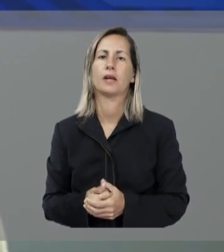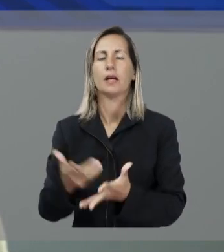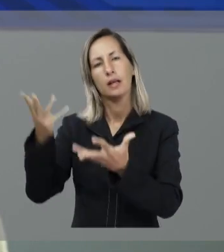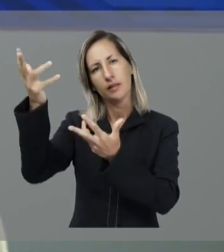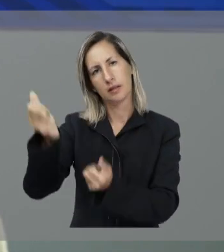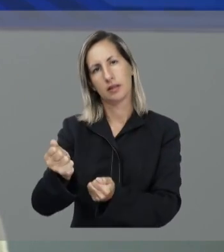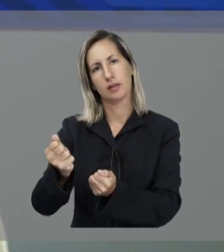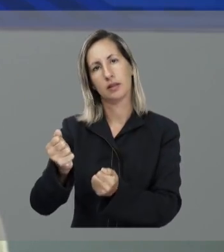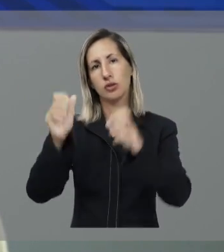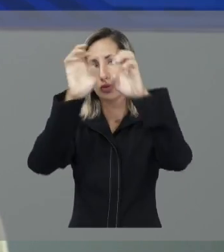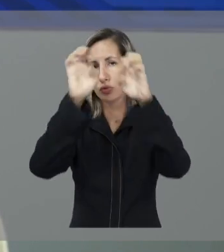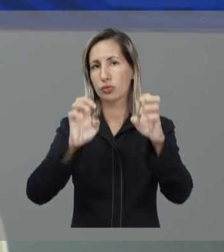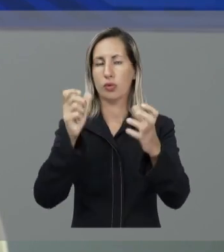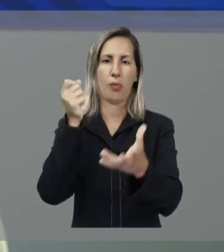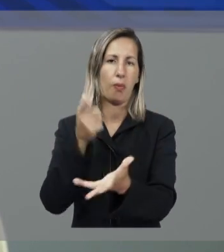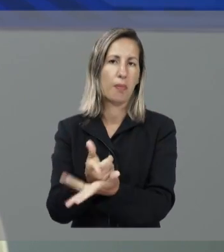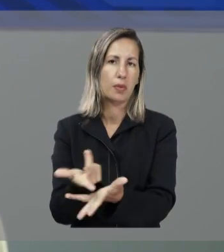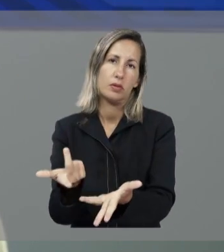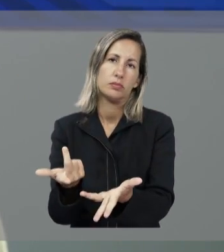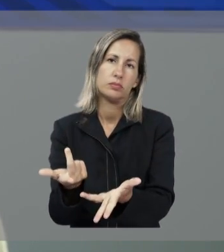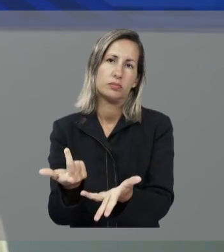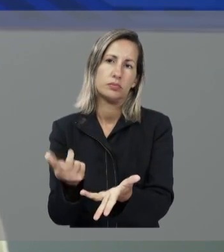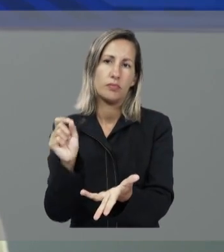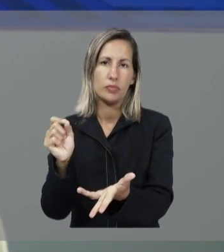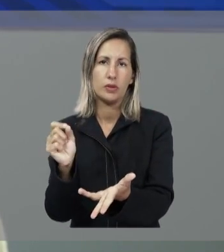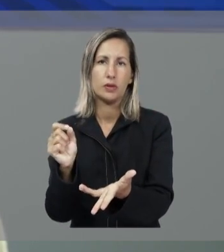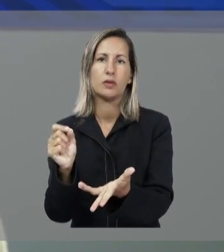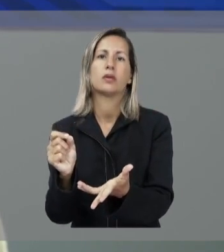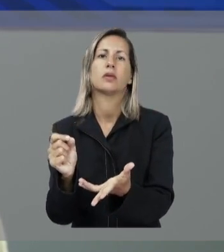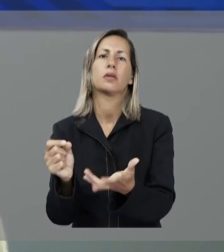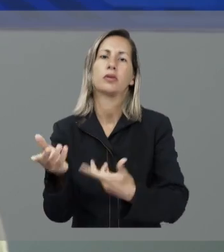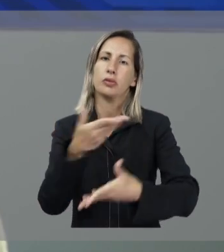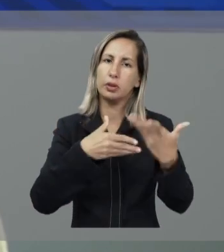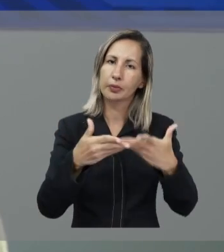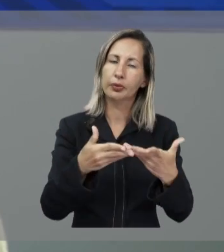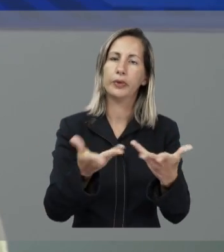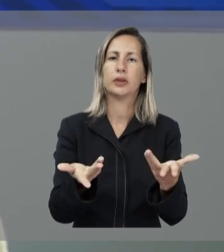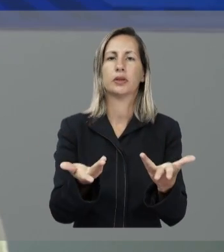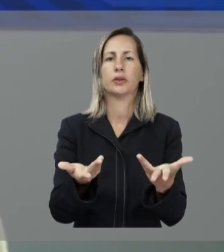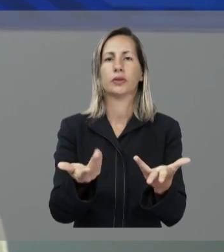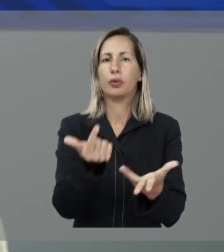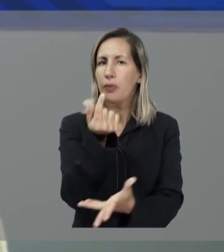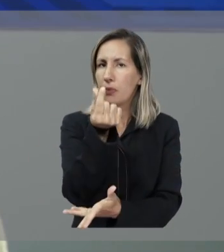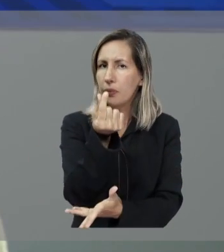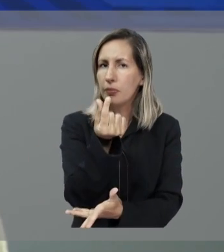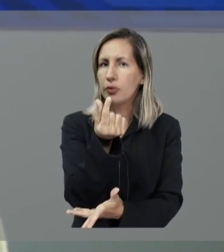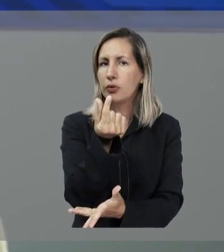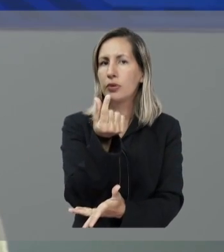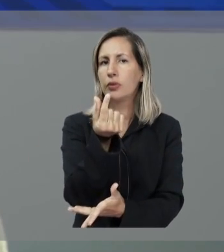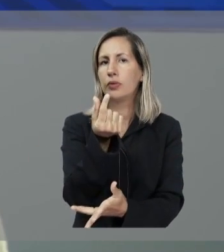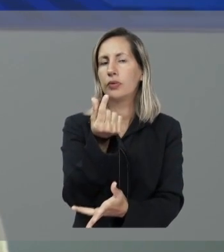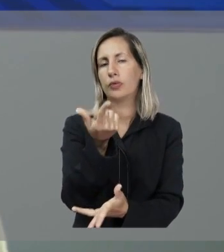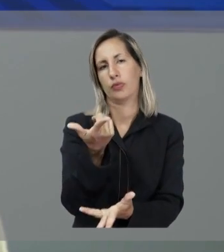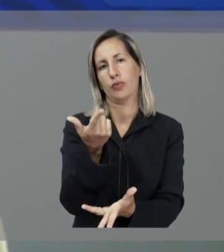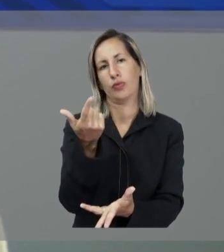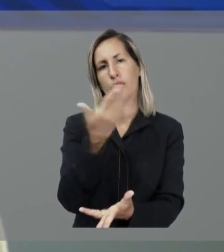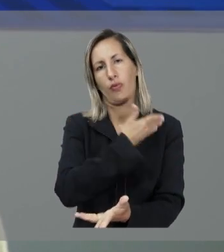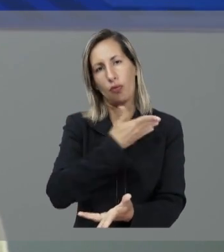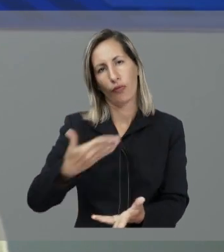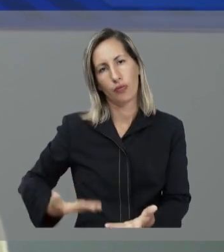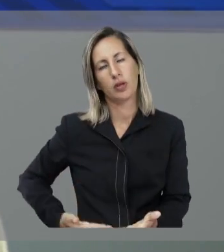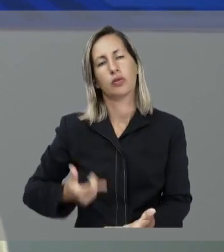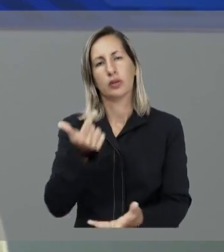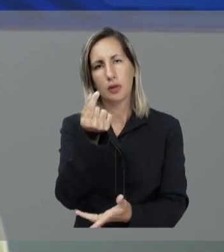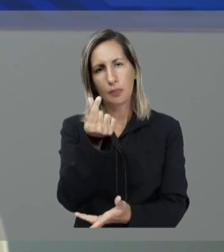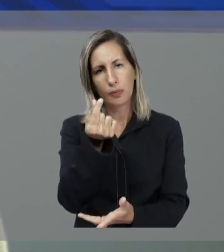adquirem estruturas para comprar. Então, na hora que eles compram, eles estão contribuindo para os governos. E são esses